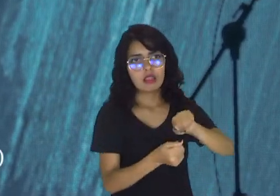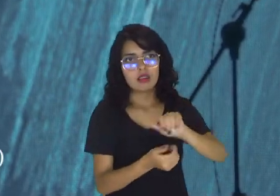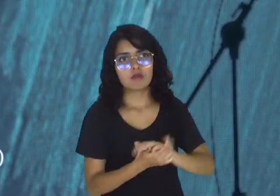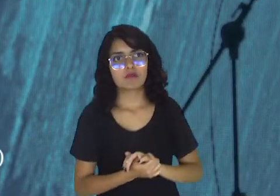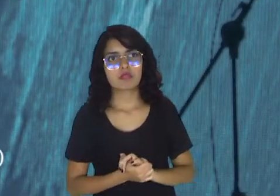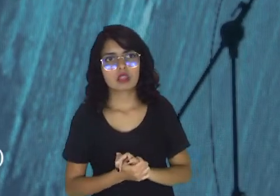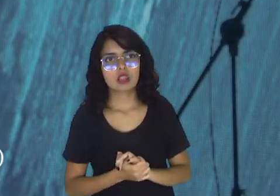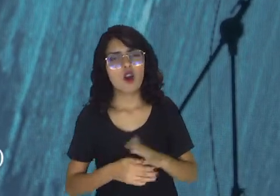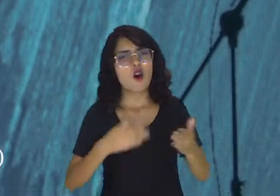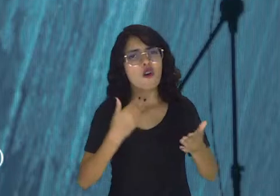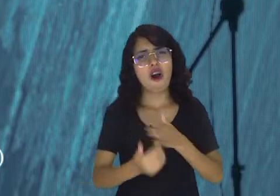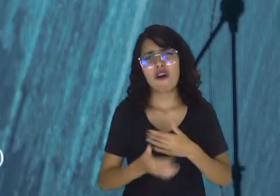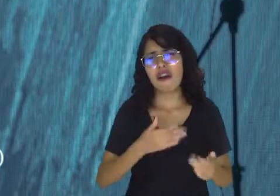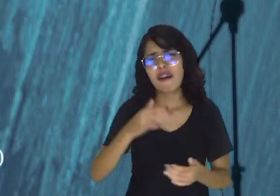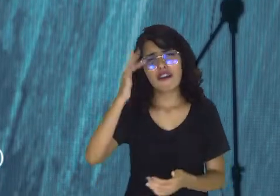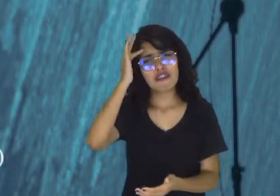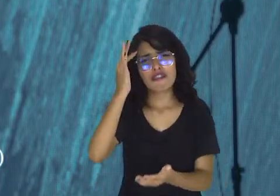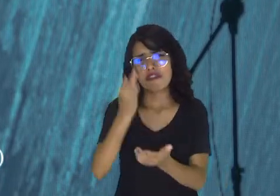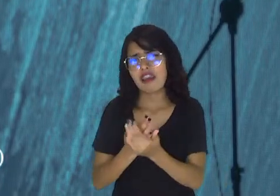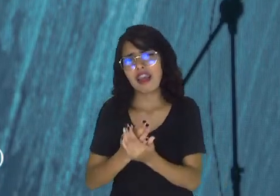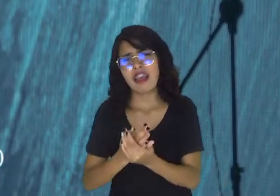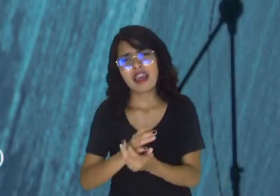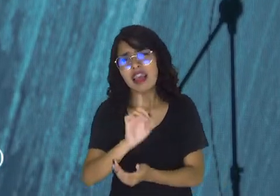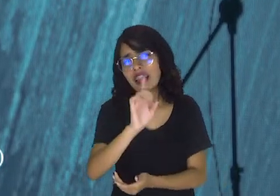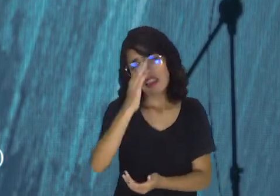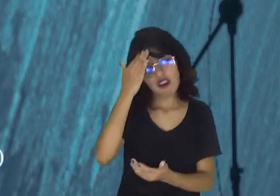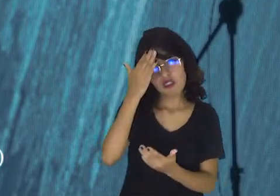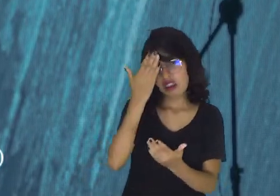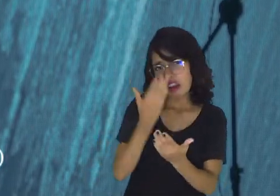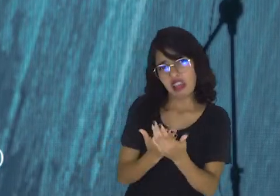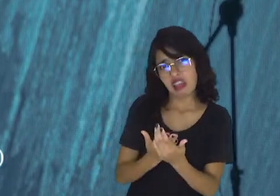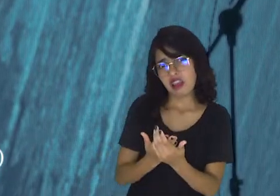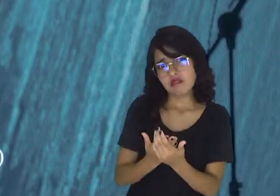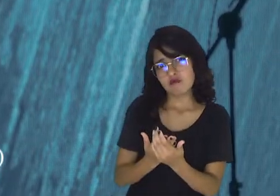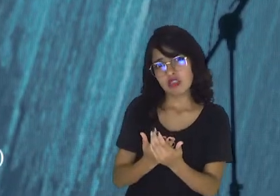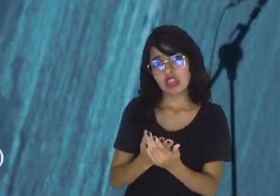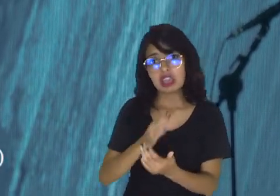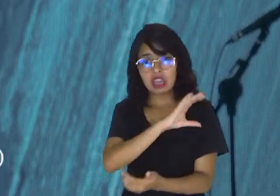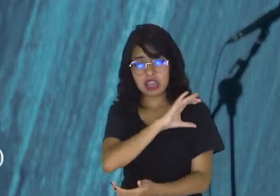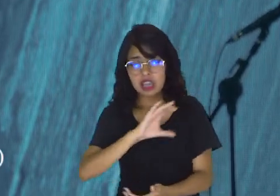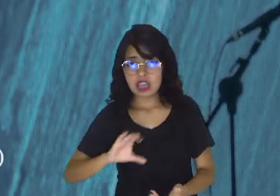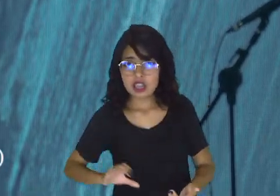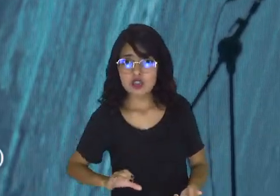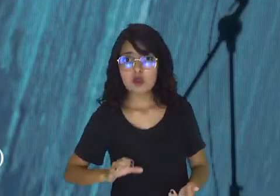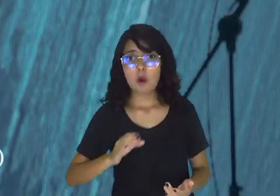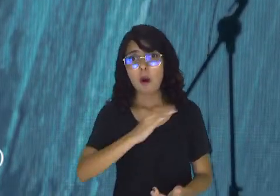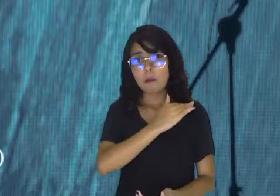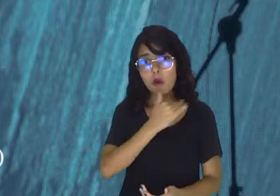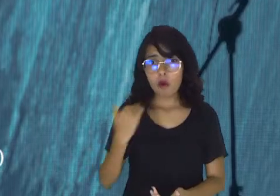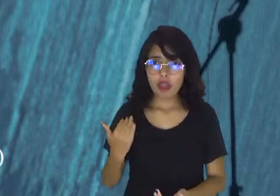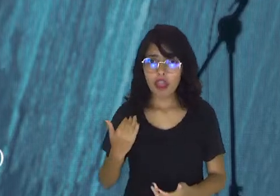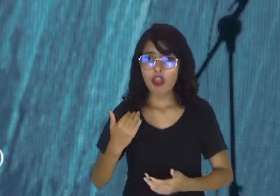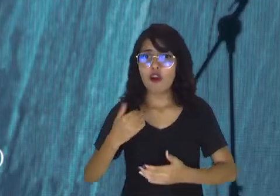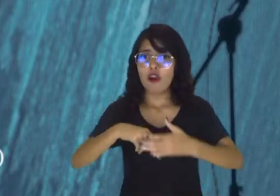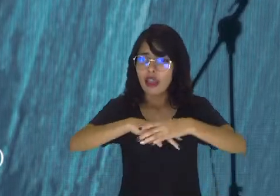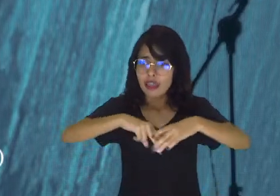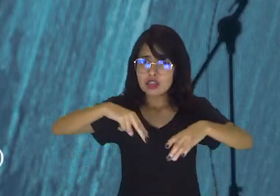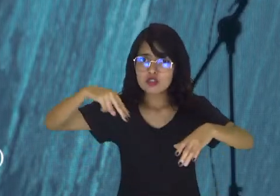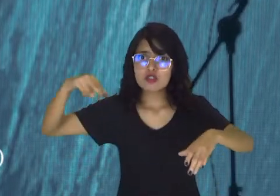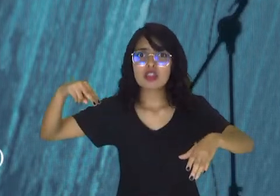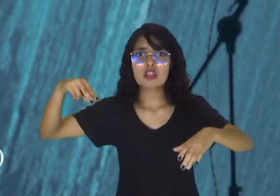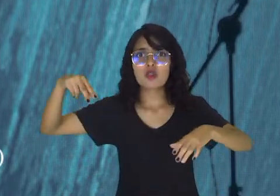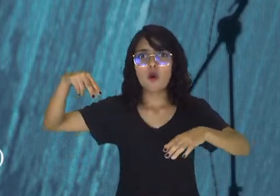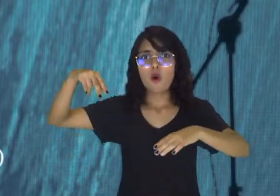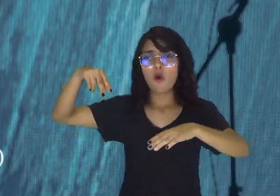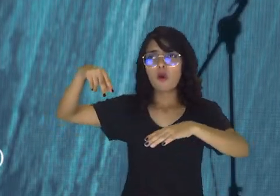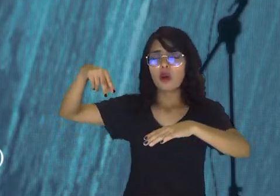morreu pelos nossos pecados, foi sepultado, ressuscitou ao terceiro dia, foi exaltado e foi derramado pelo Espírito Santo